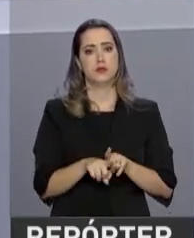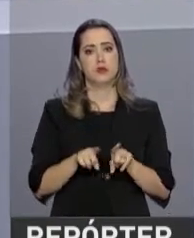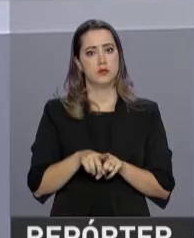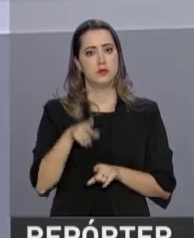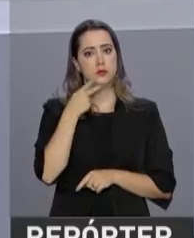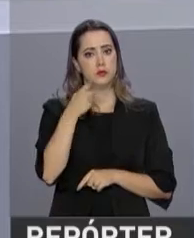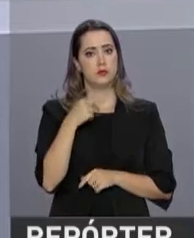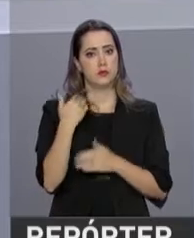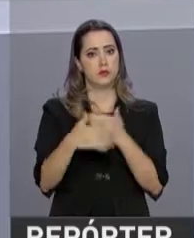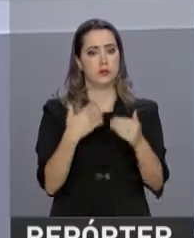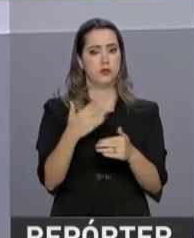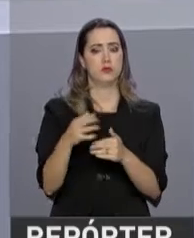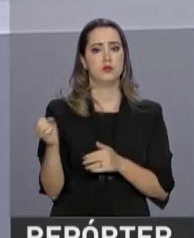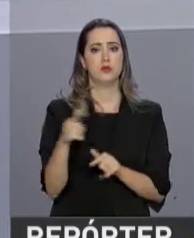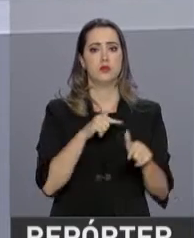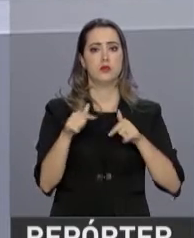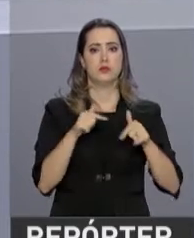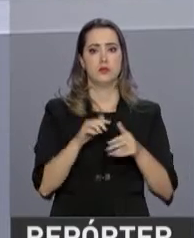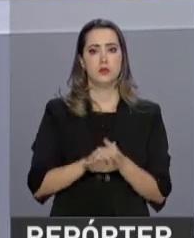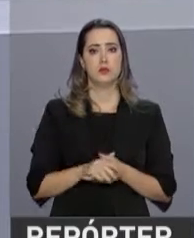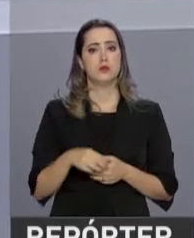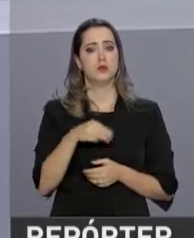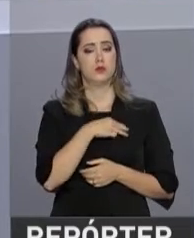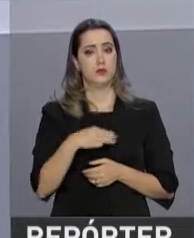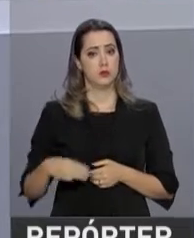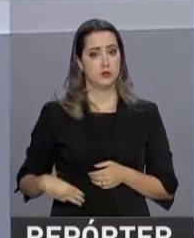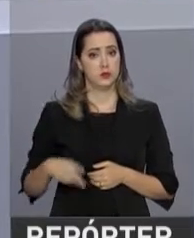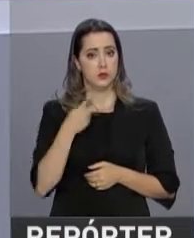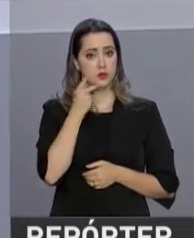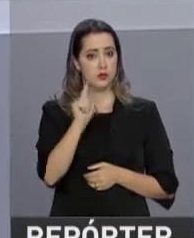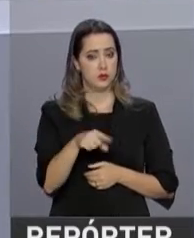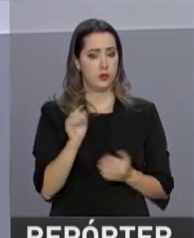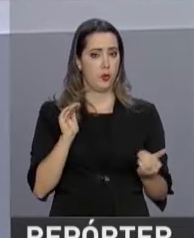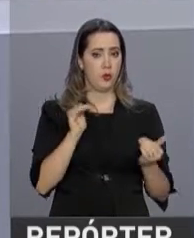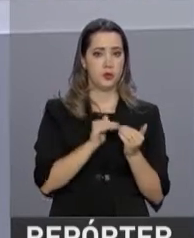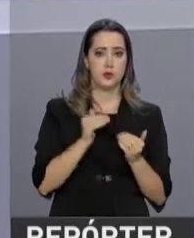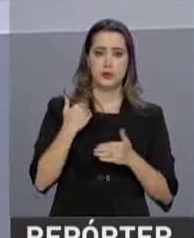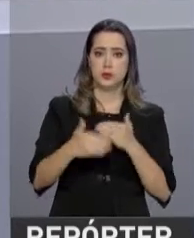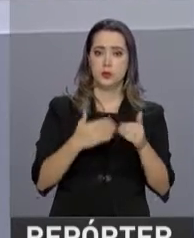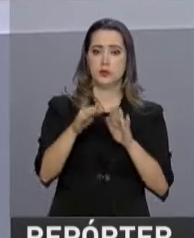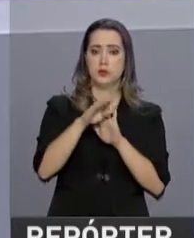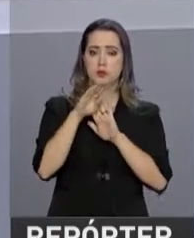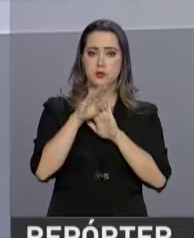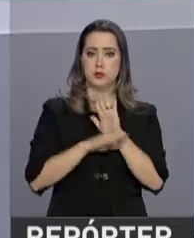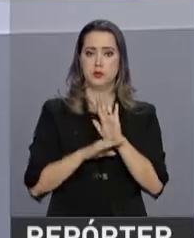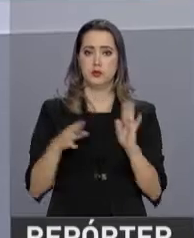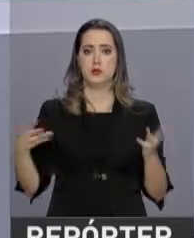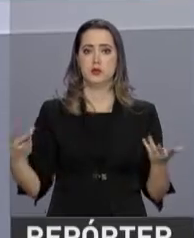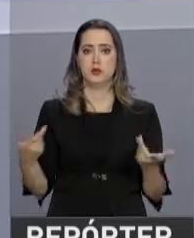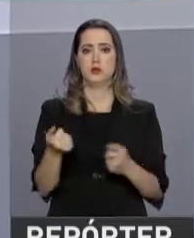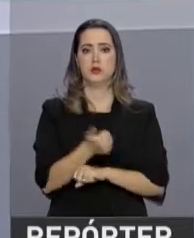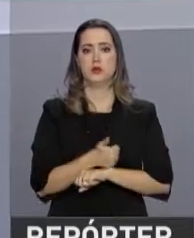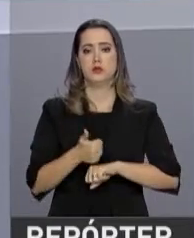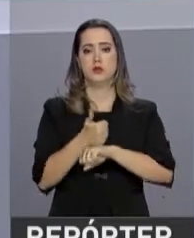iniciativas segundo ele a meta é dar continuidade ao programa de qualificação profissional progredir